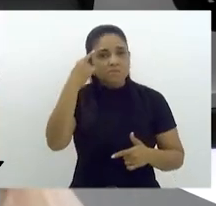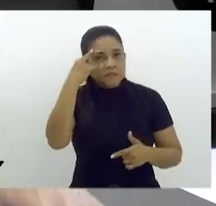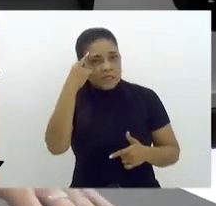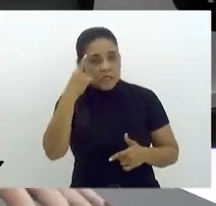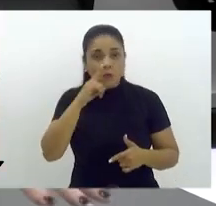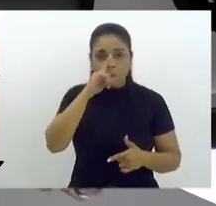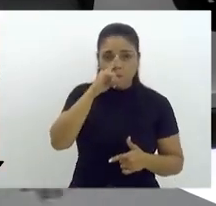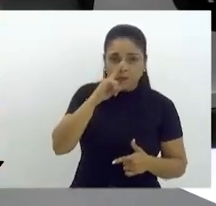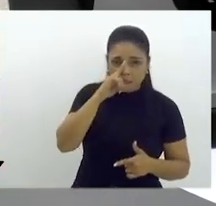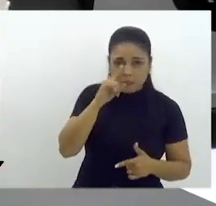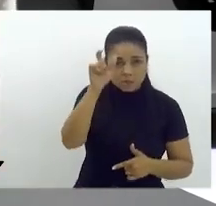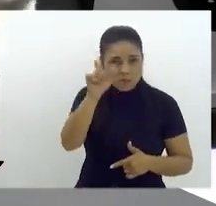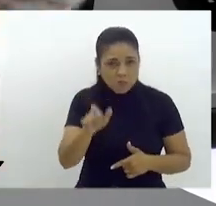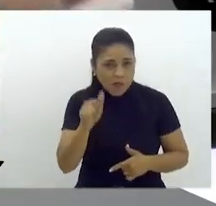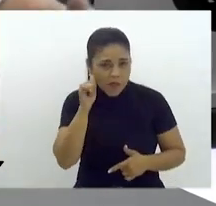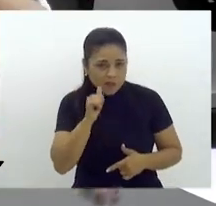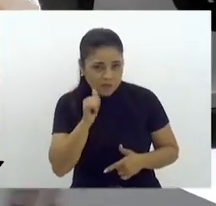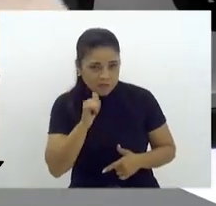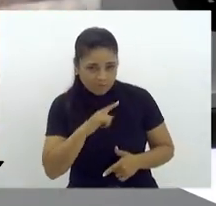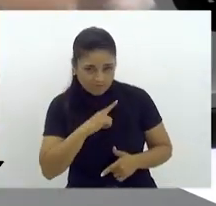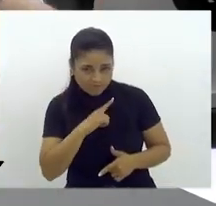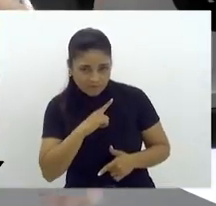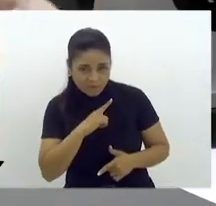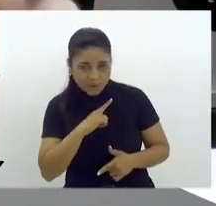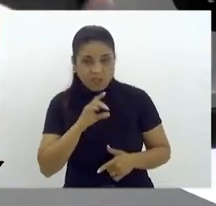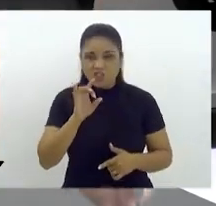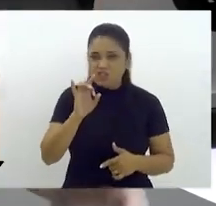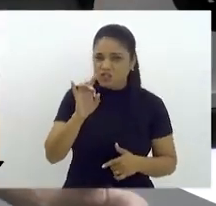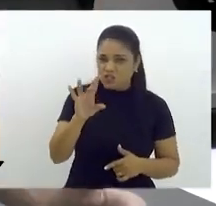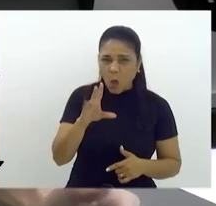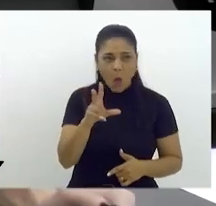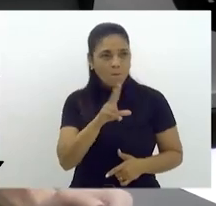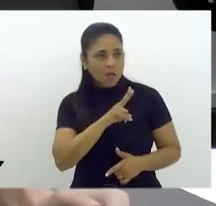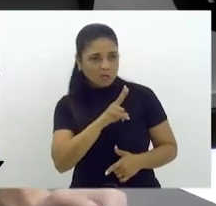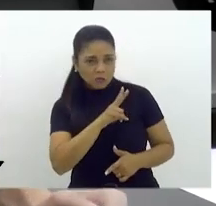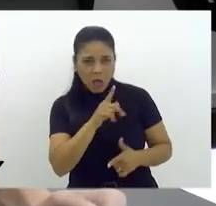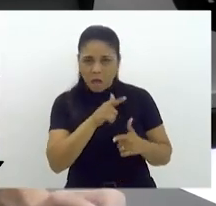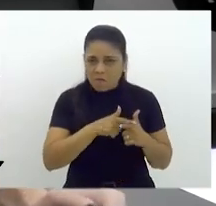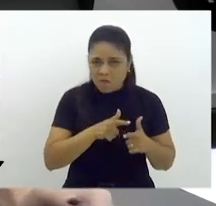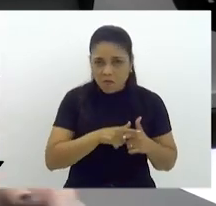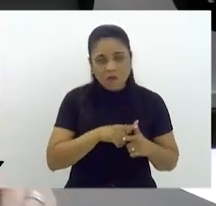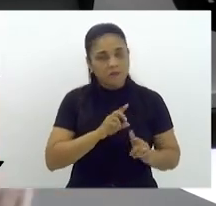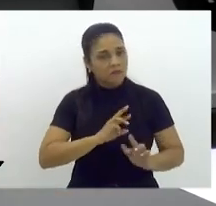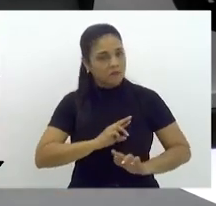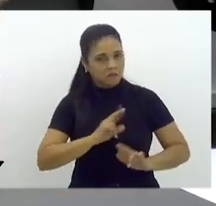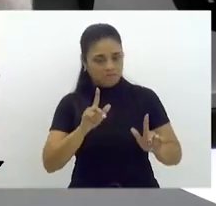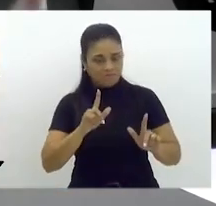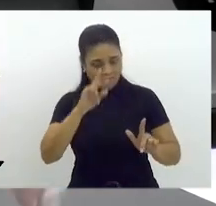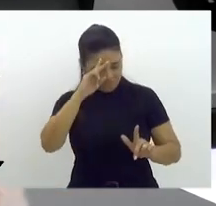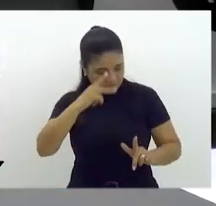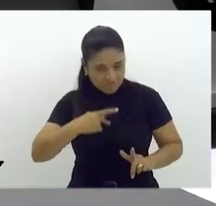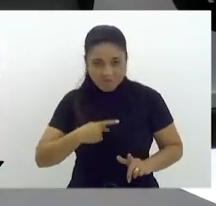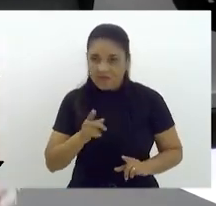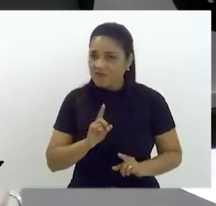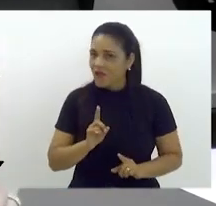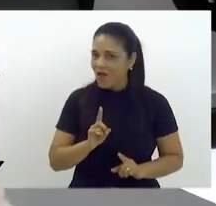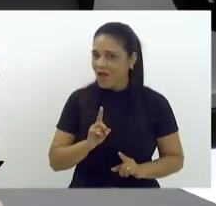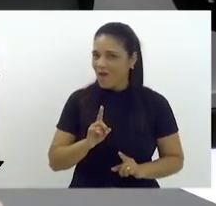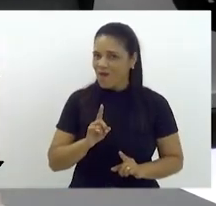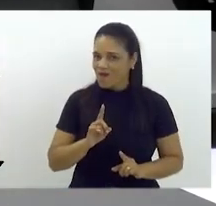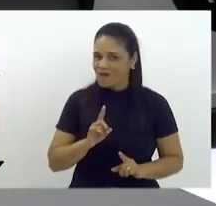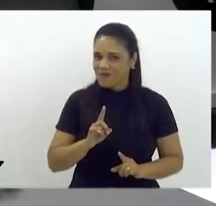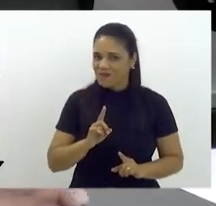mulher corre vai só se deve a questões relacionais e individuais que aquilo é uma situação que acontece